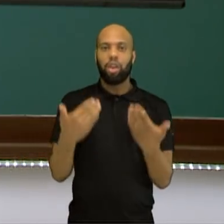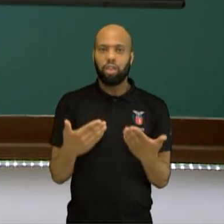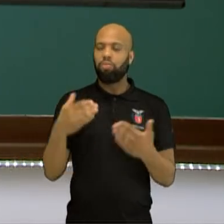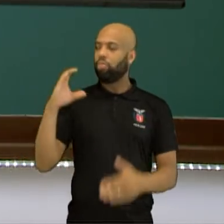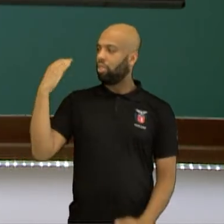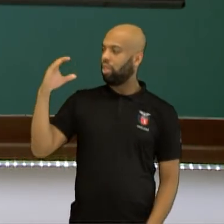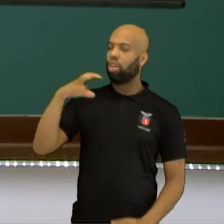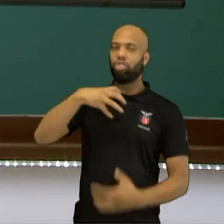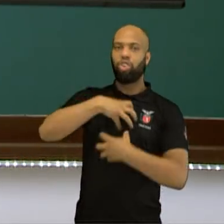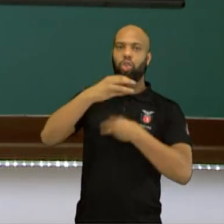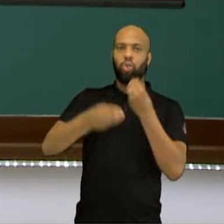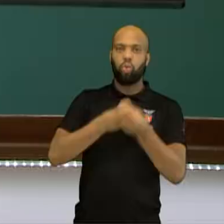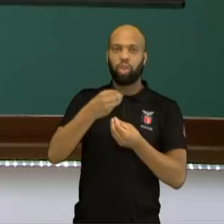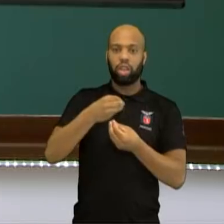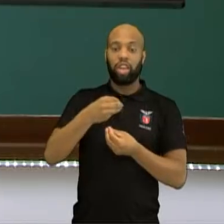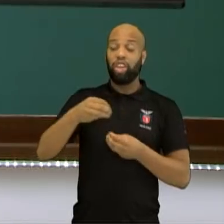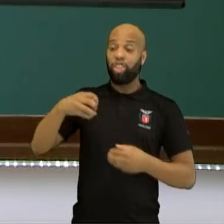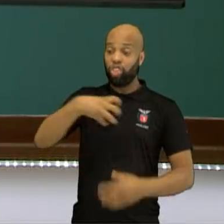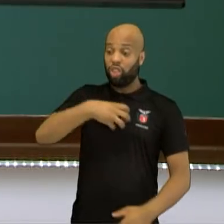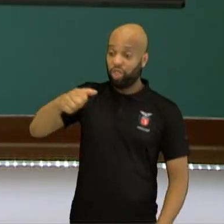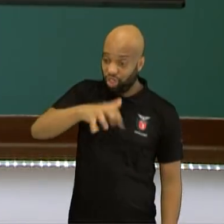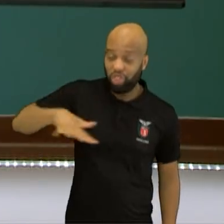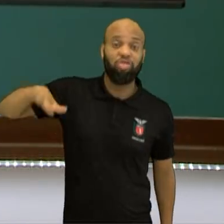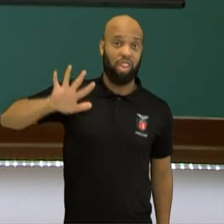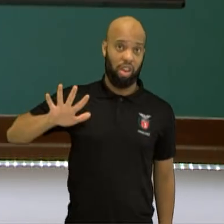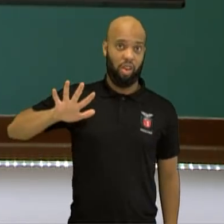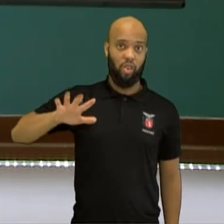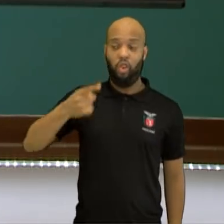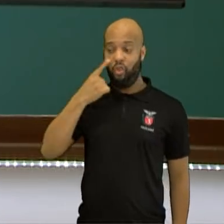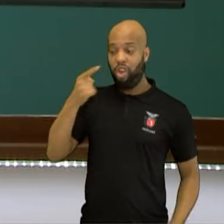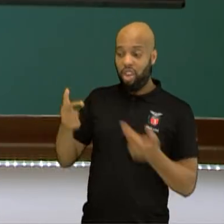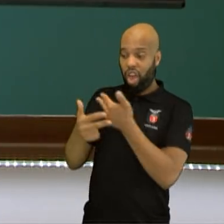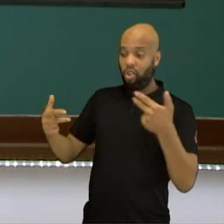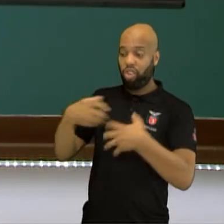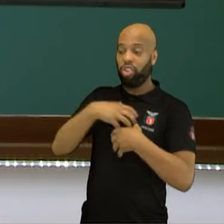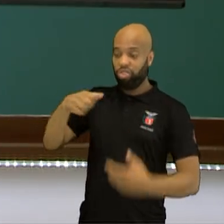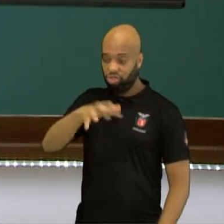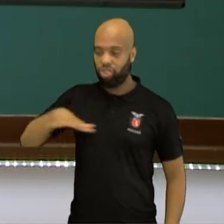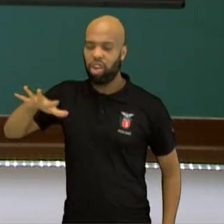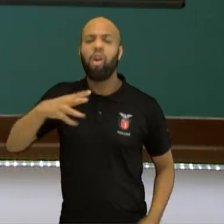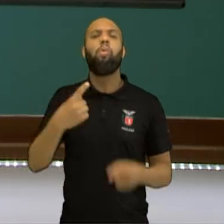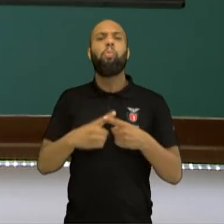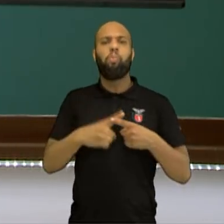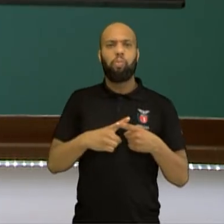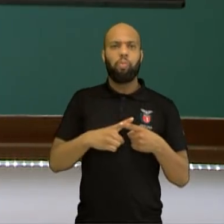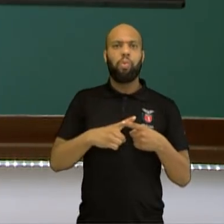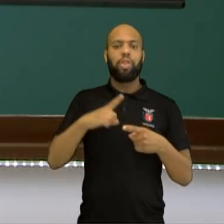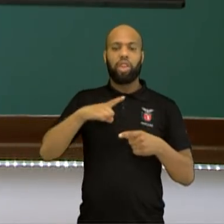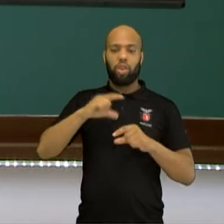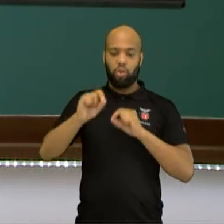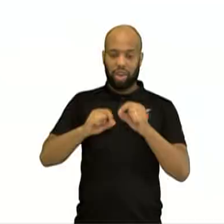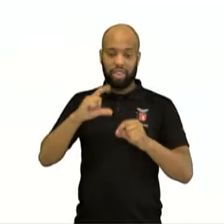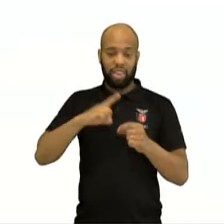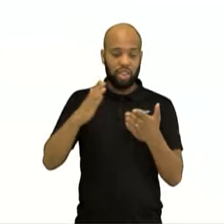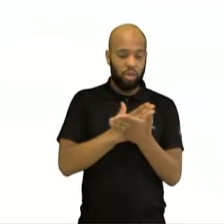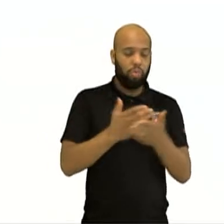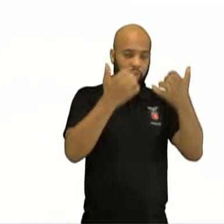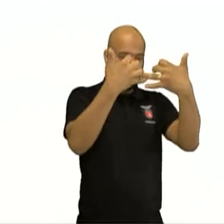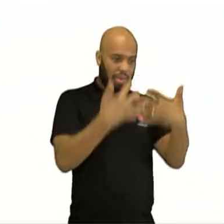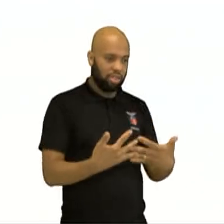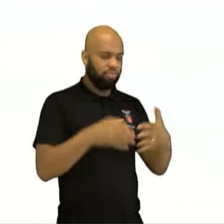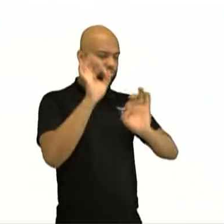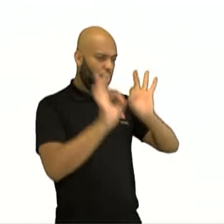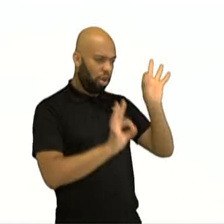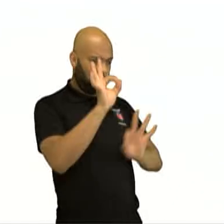é um discurso generalizante. Generalizante por quê? Porque a ciência parte de explicações